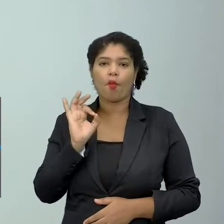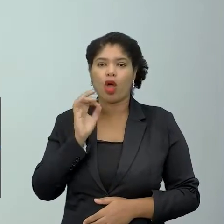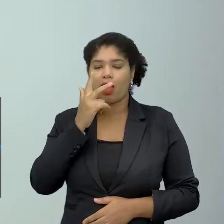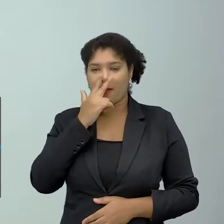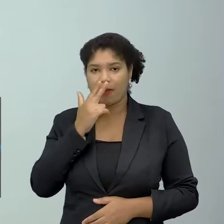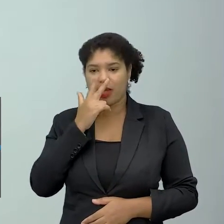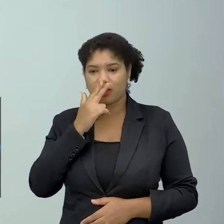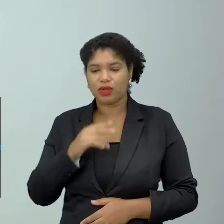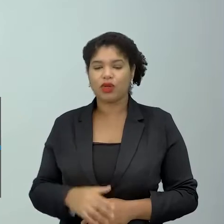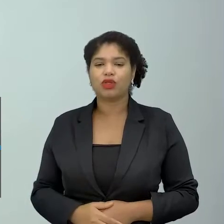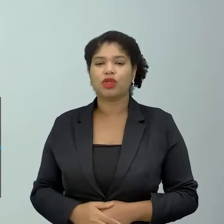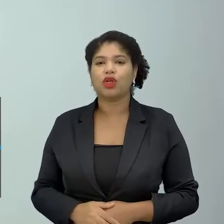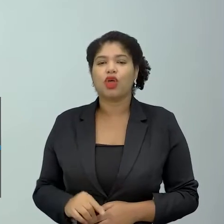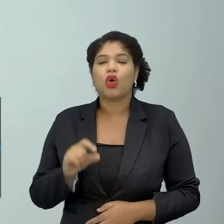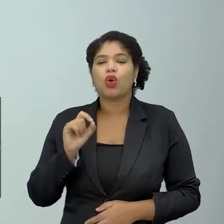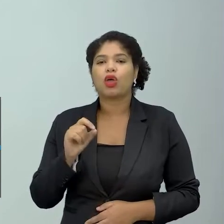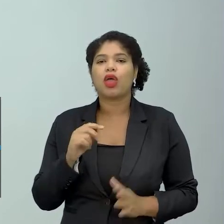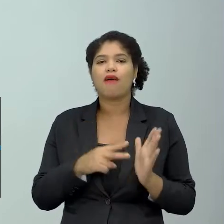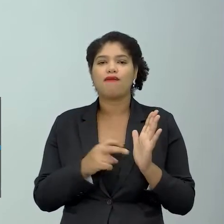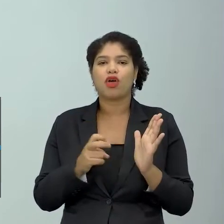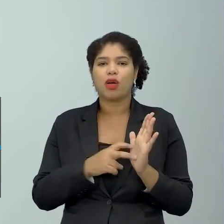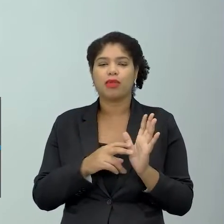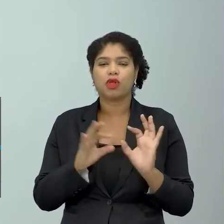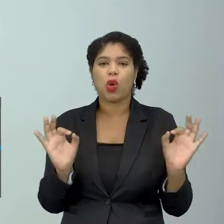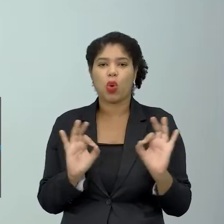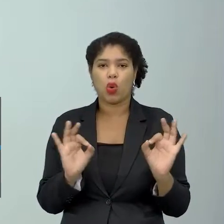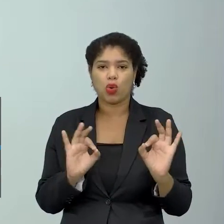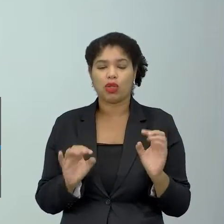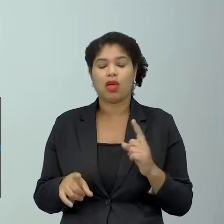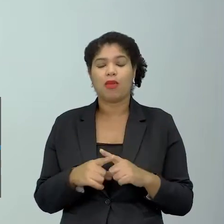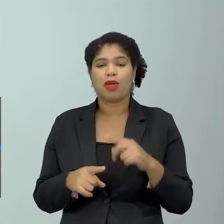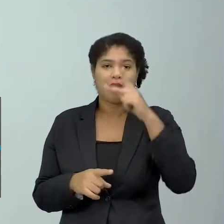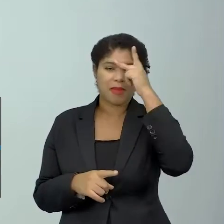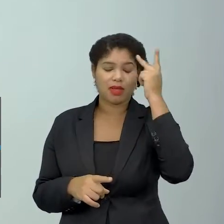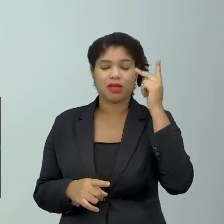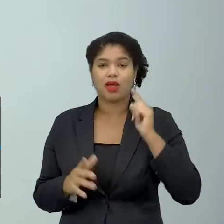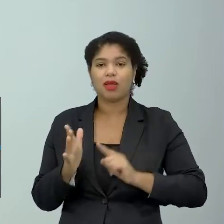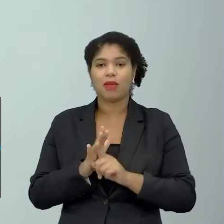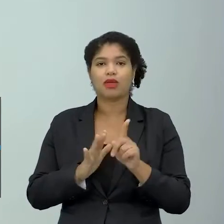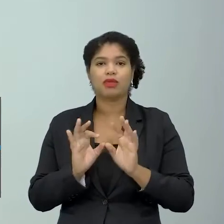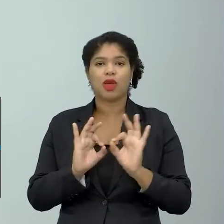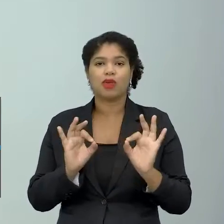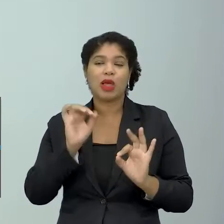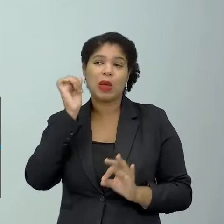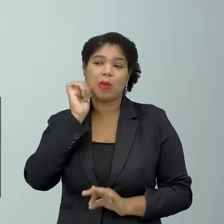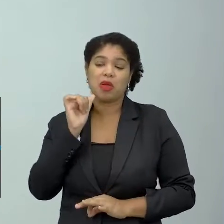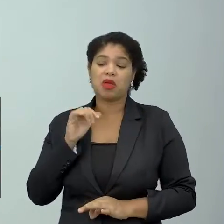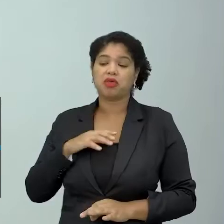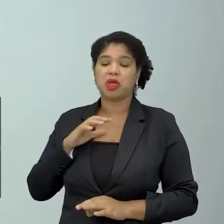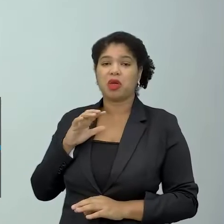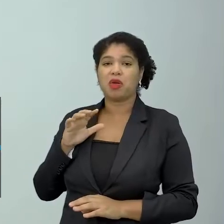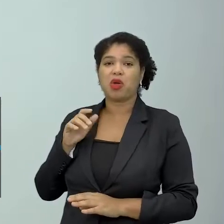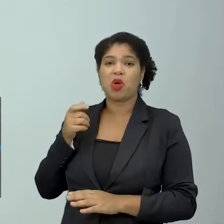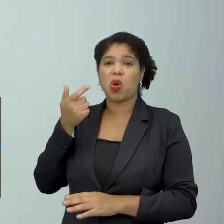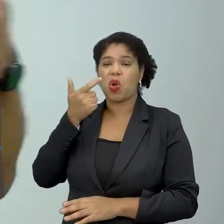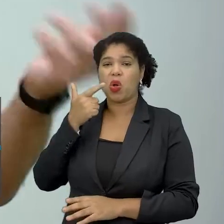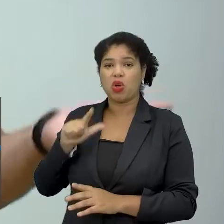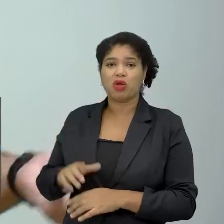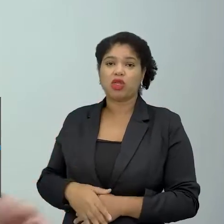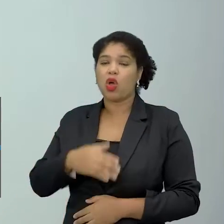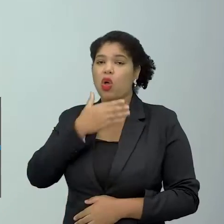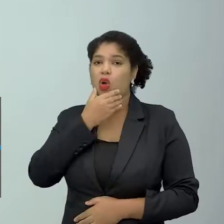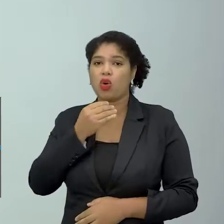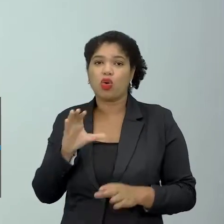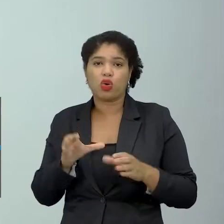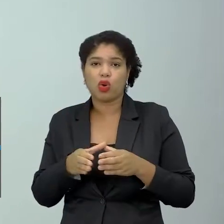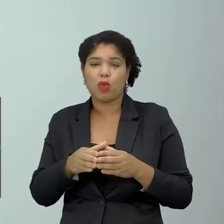estava maduro, não havia nenhum vocabulário para debater algumas questões, porque ninguém questionava o fato das mulheres serem tratadas de uma certa forma, homossexuais de outra